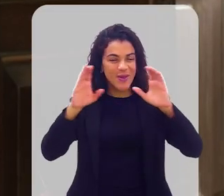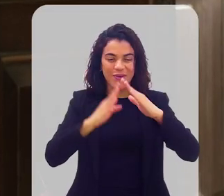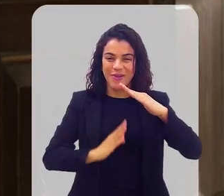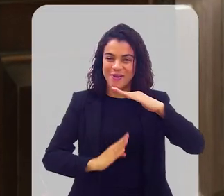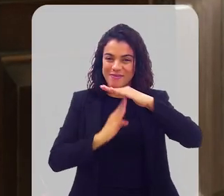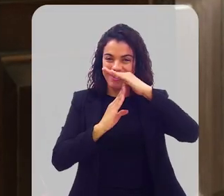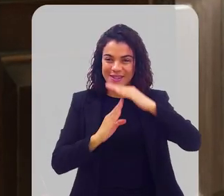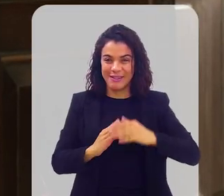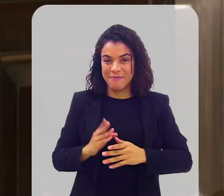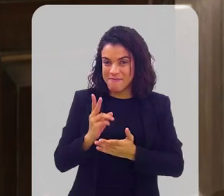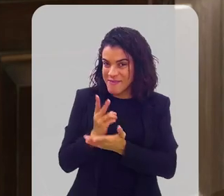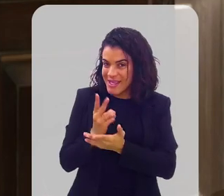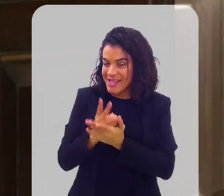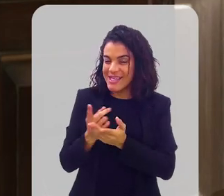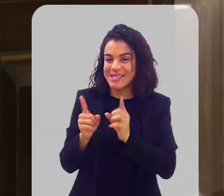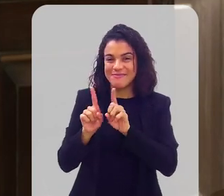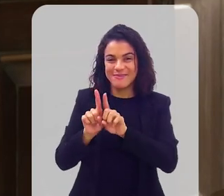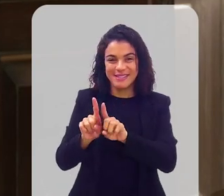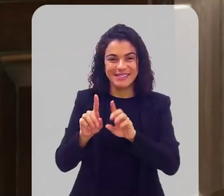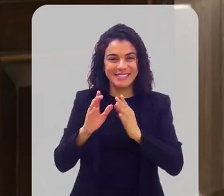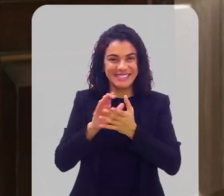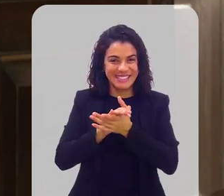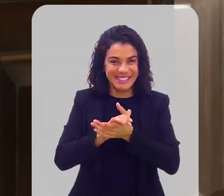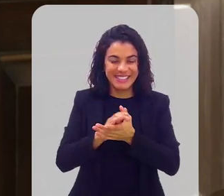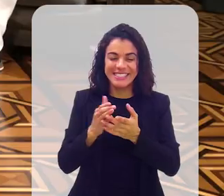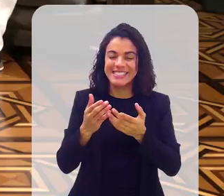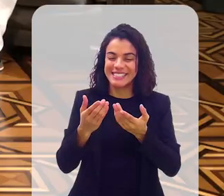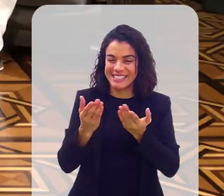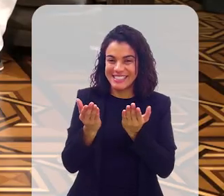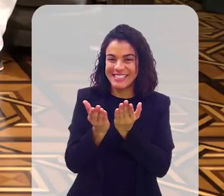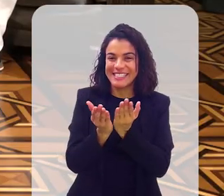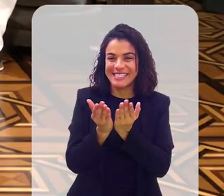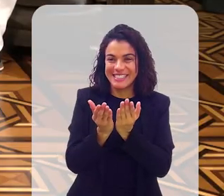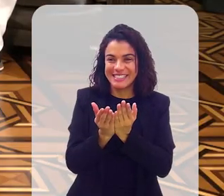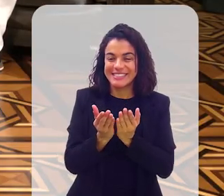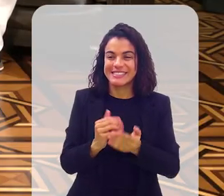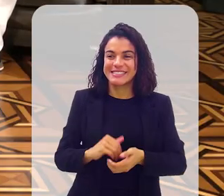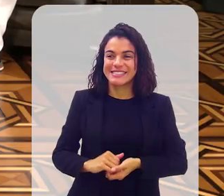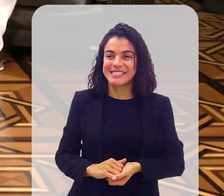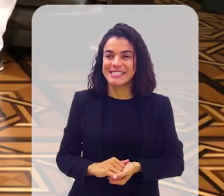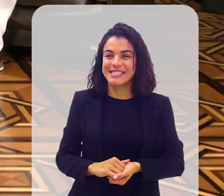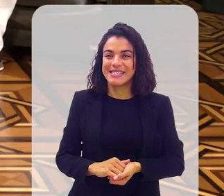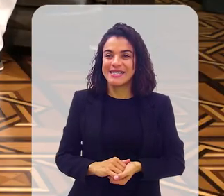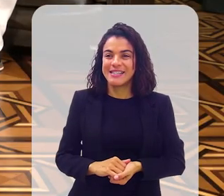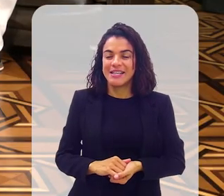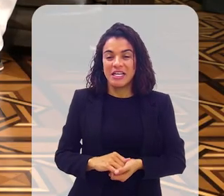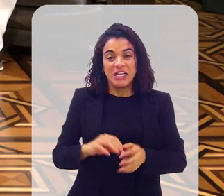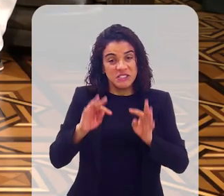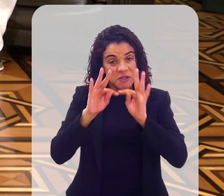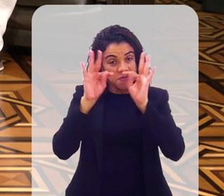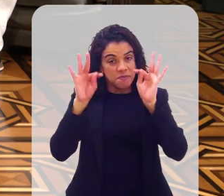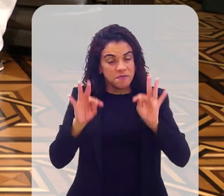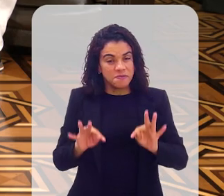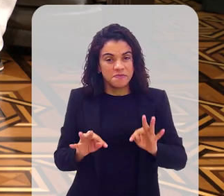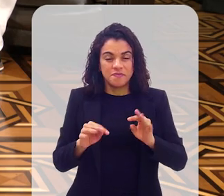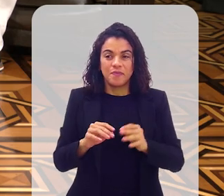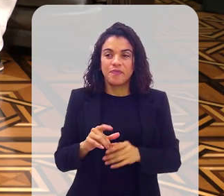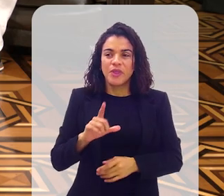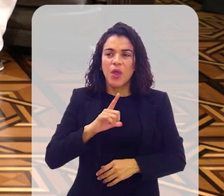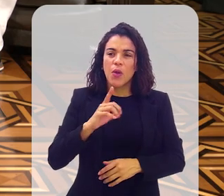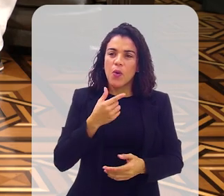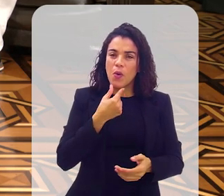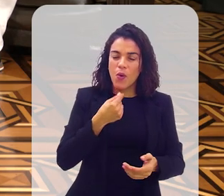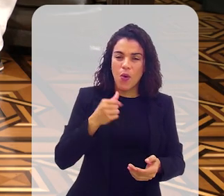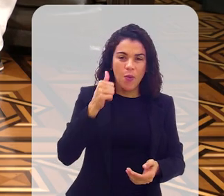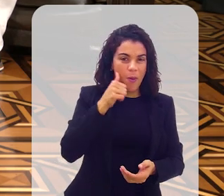mesma igreja. Estamos juntos. Juntos agora. Graças a Deus. Aquela separação não existe mais. Não, graças a Deus. Isso é muito bom. Isso é um testemunho. Nós